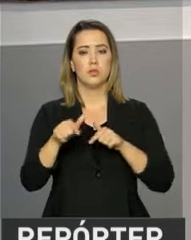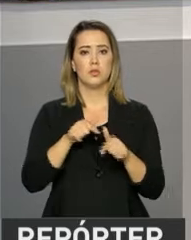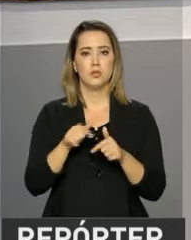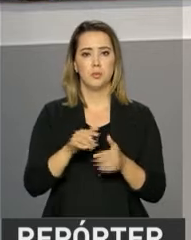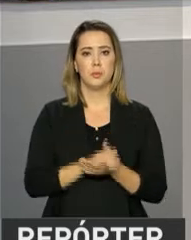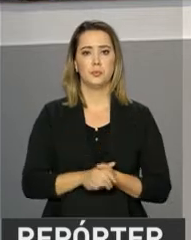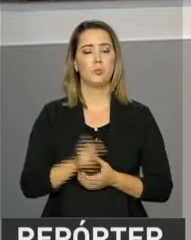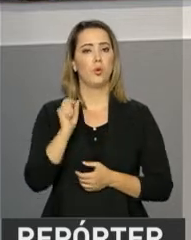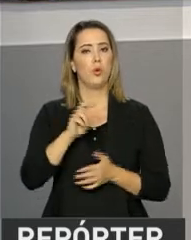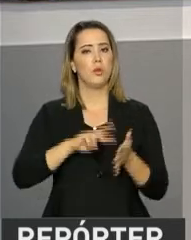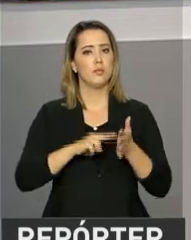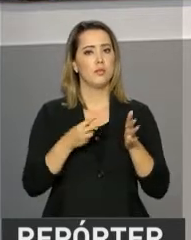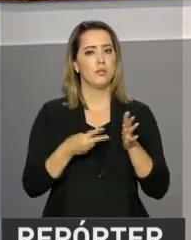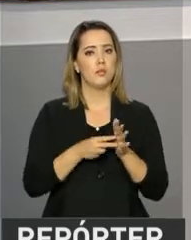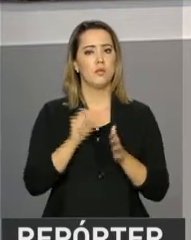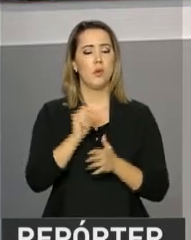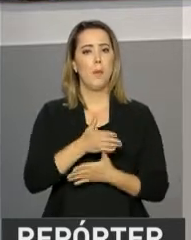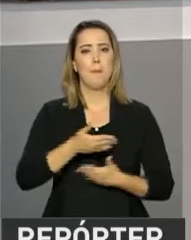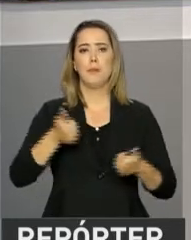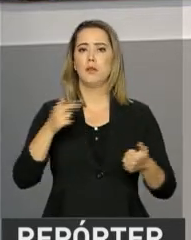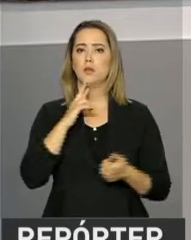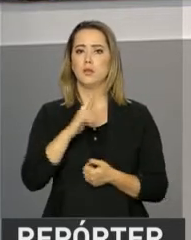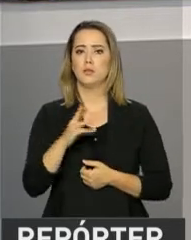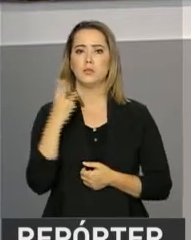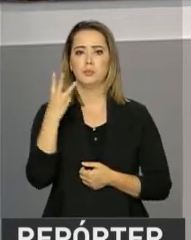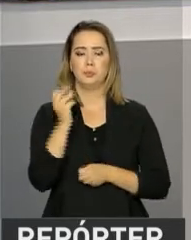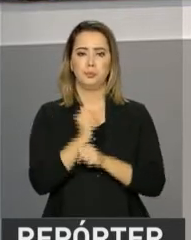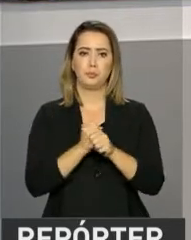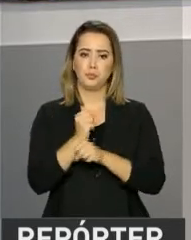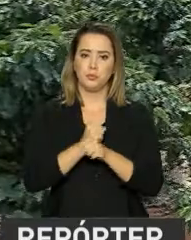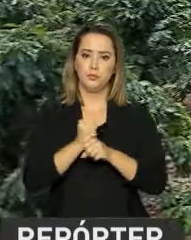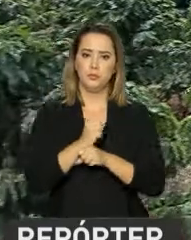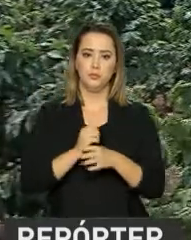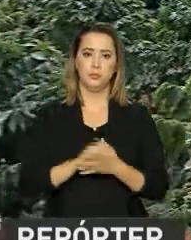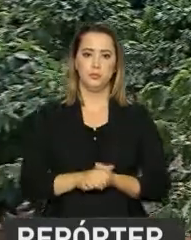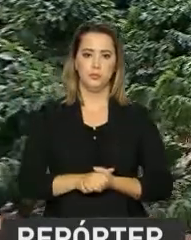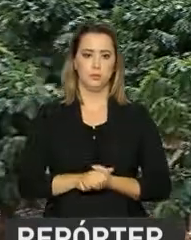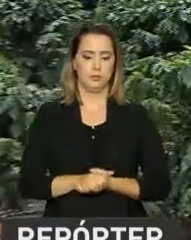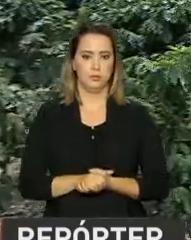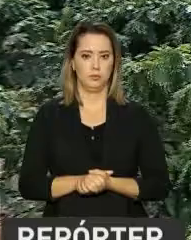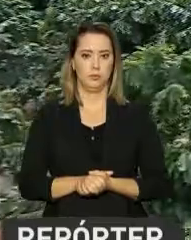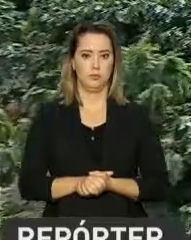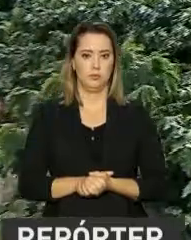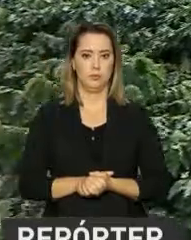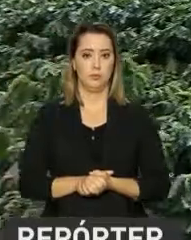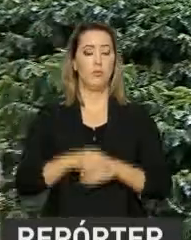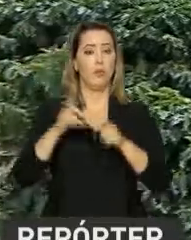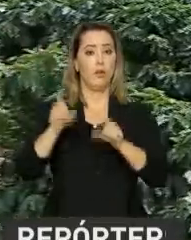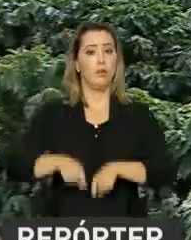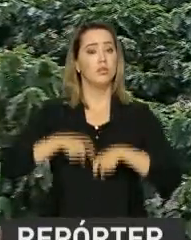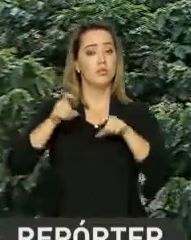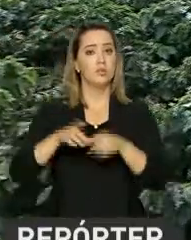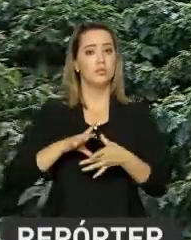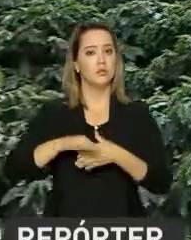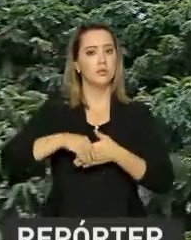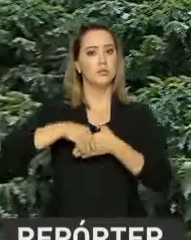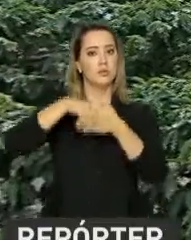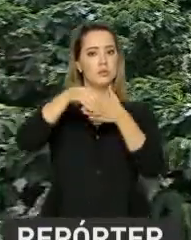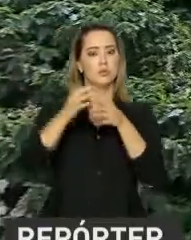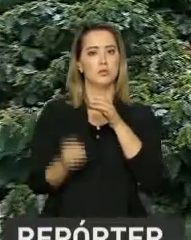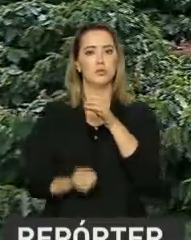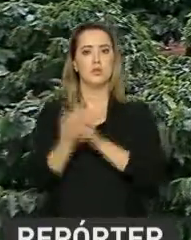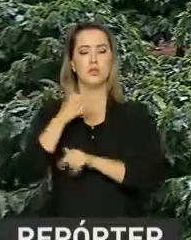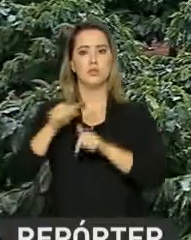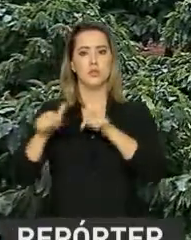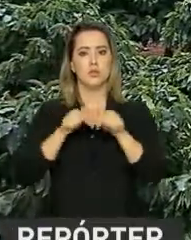o que representa o melhor resultado em três anos a agricultura liderou a geração de